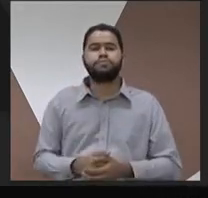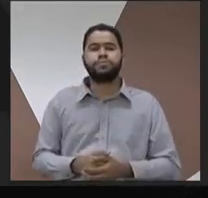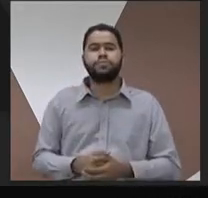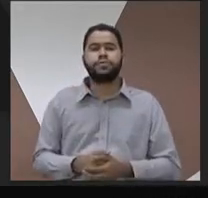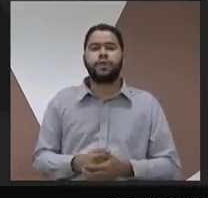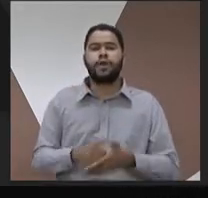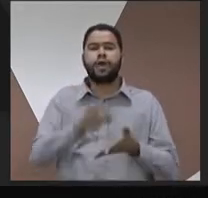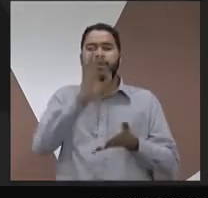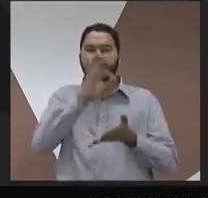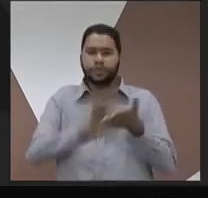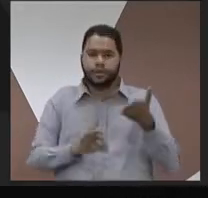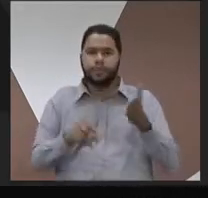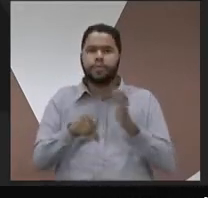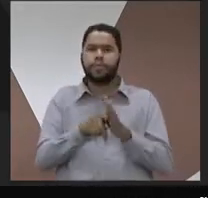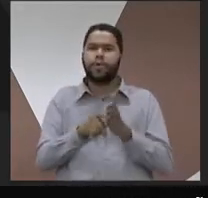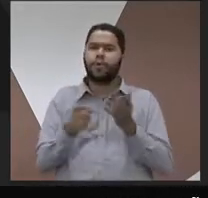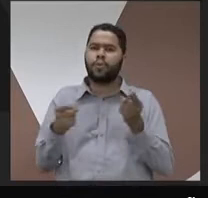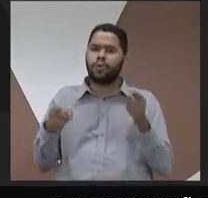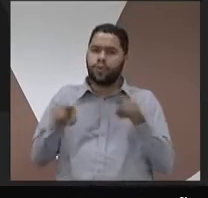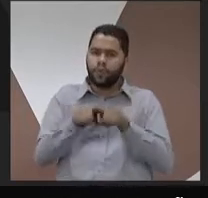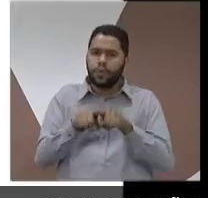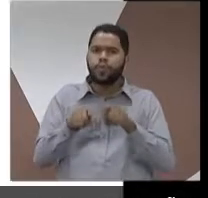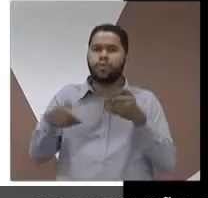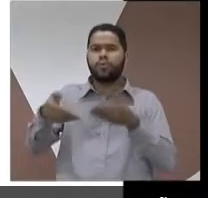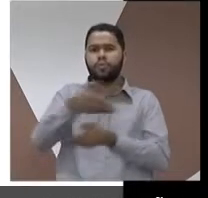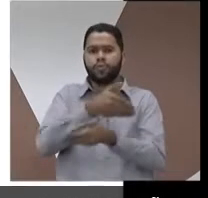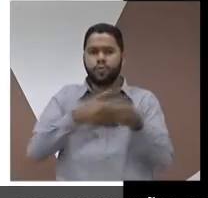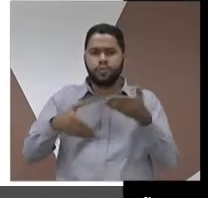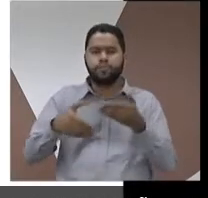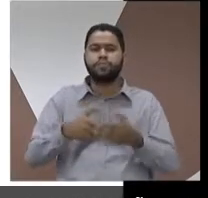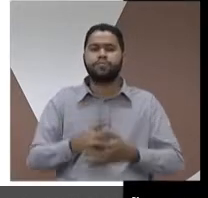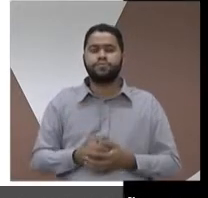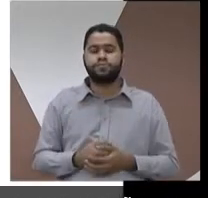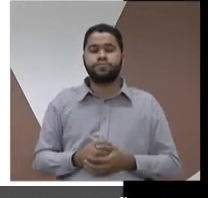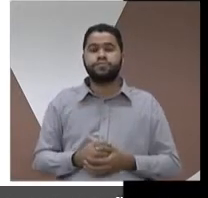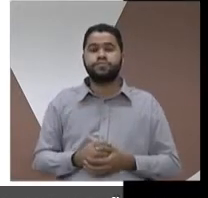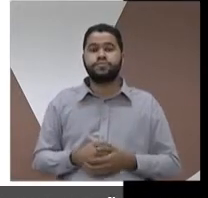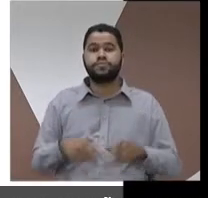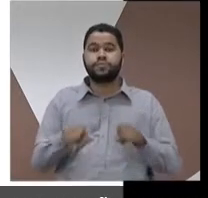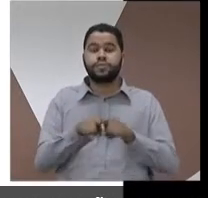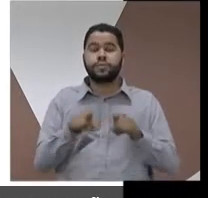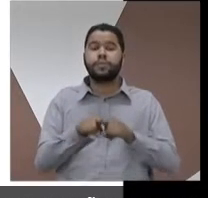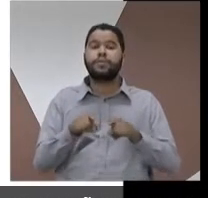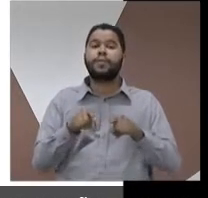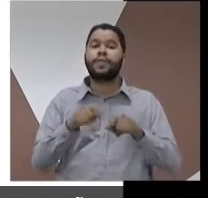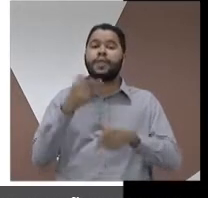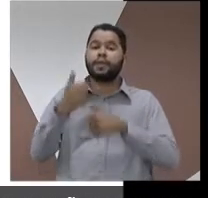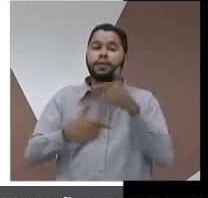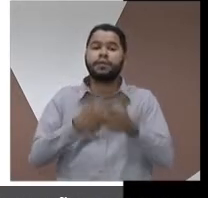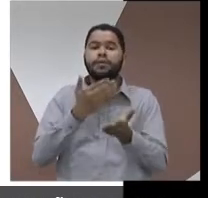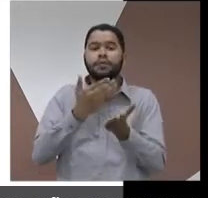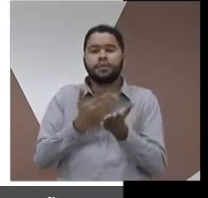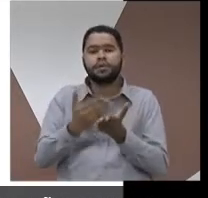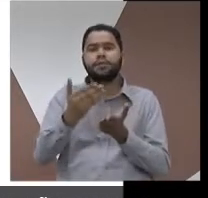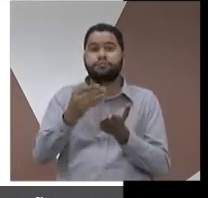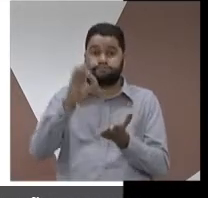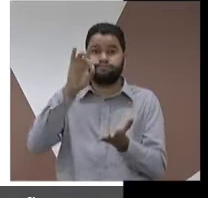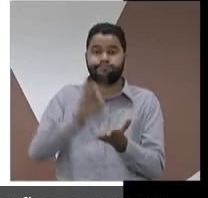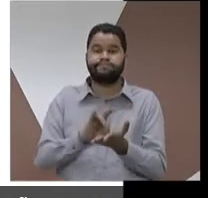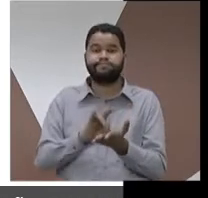assinatura do termo de cooperação com o Movimento Brasil Competitivo, e os trabalhos se iniciam, então, de